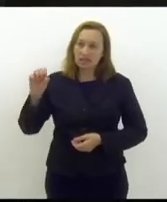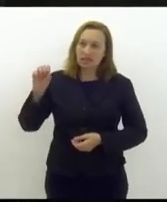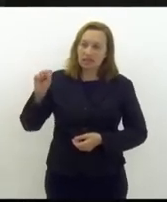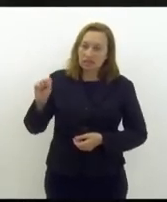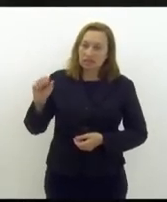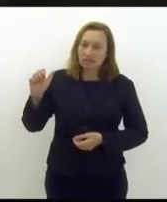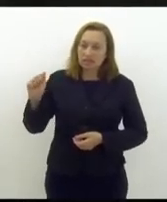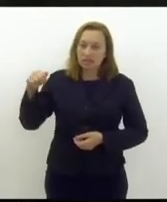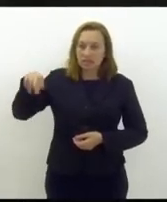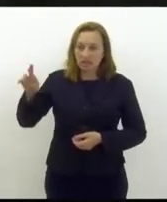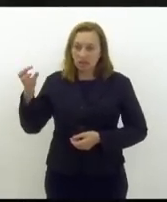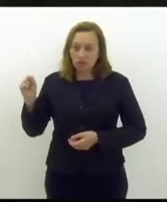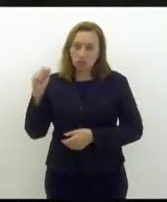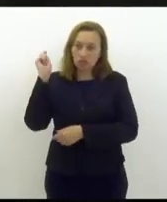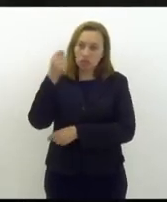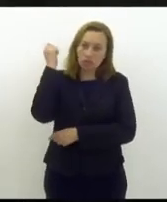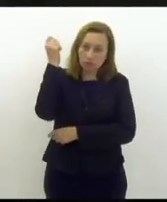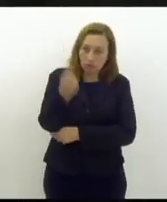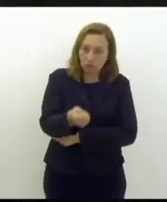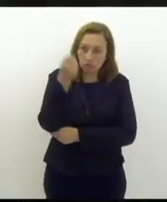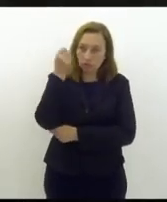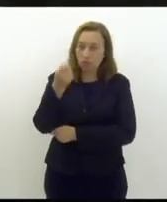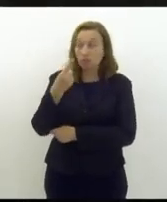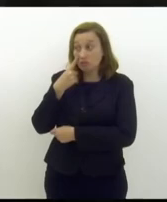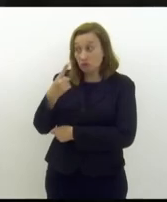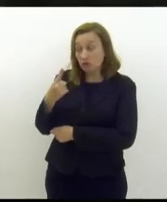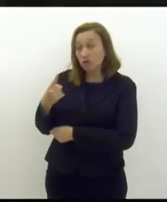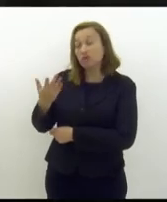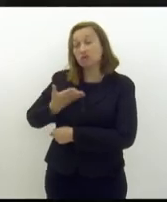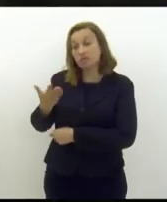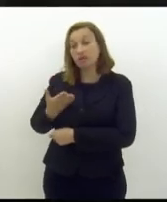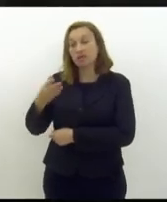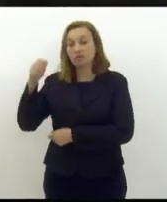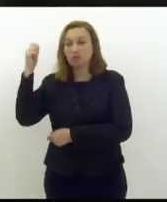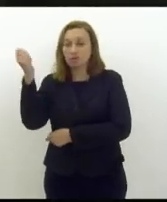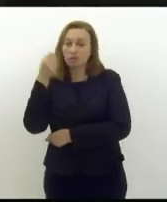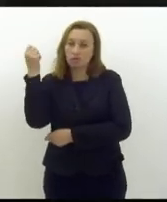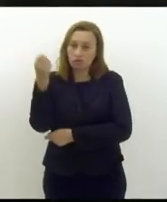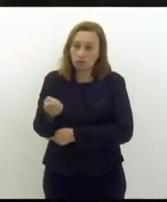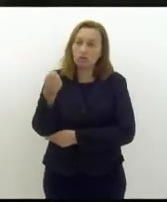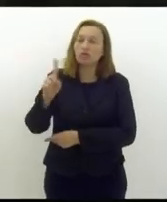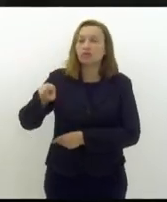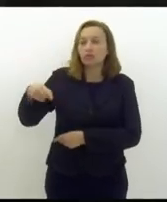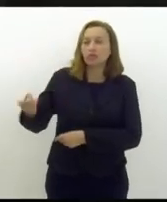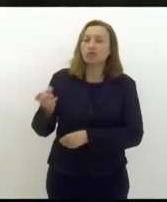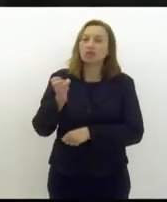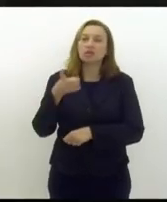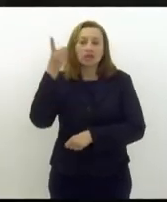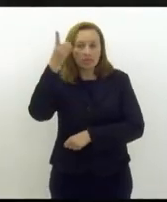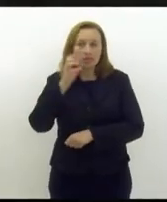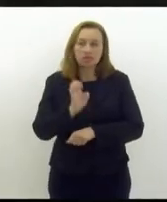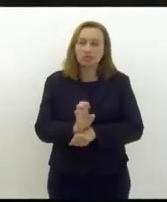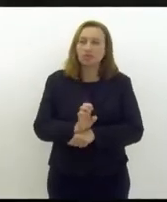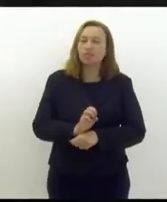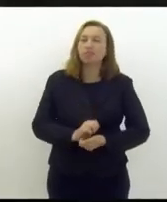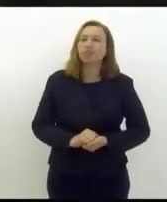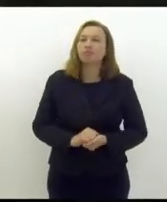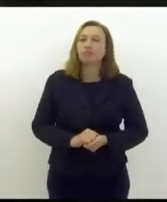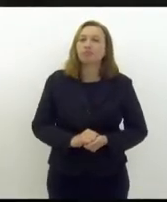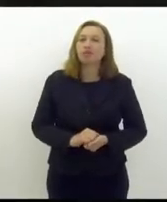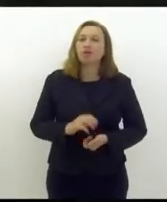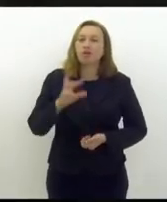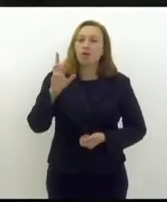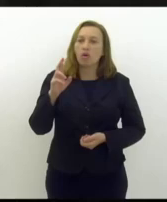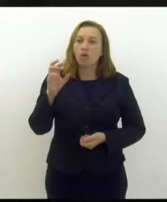Grande do Sul é importante a gente olhar para nossos companheiros no Rio Grande do Sul outras deputado estadual estaduais né como